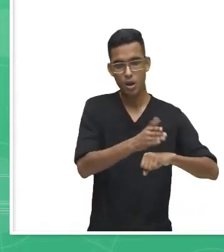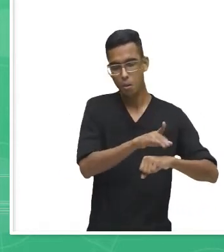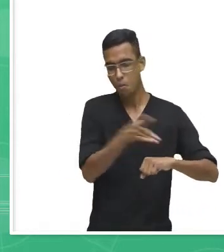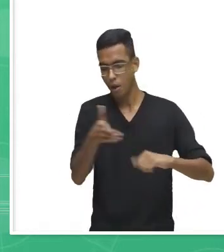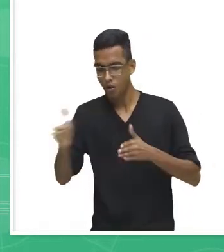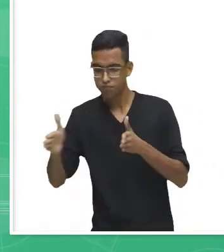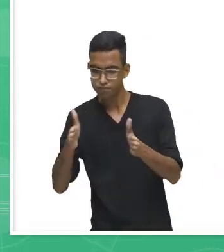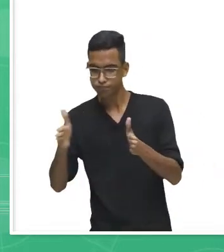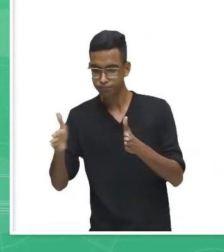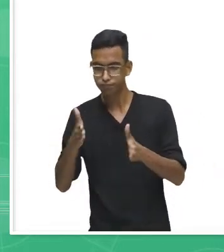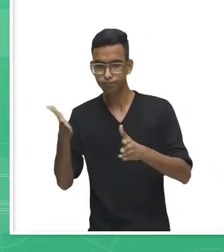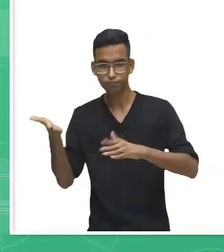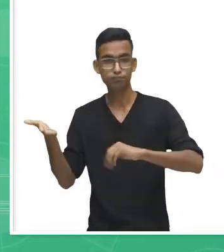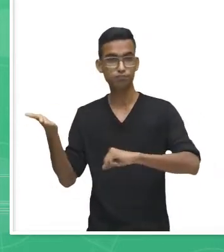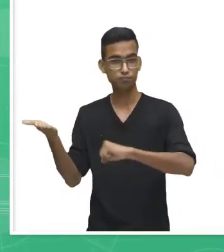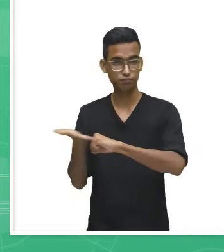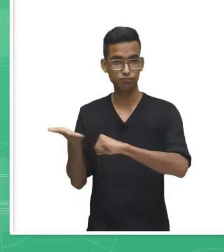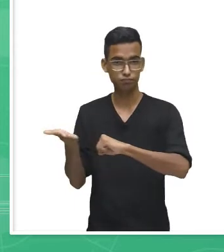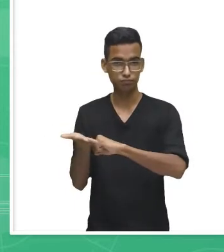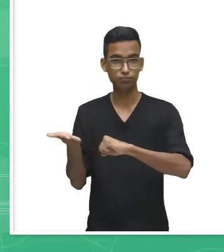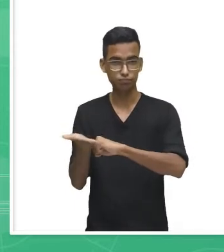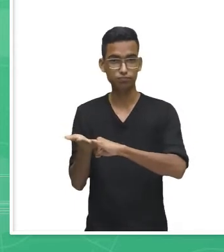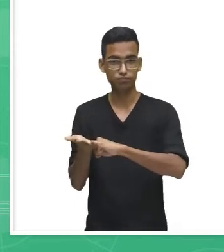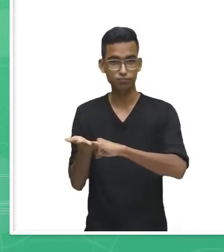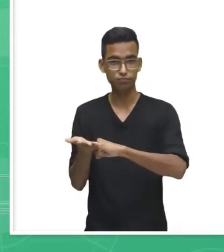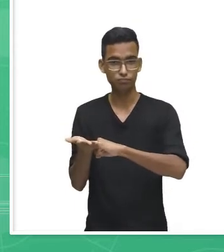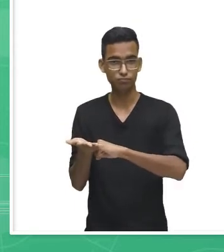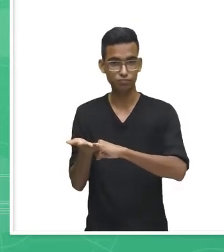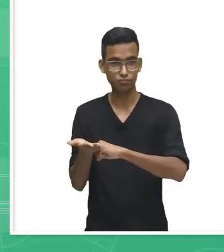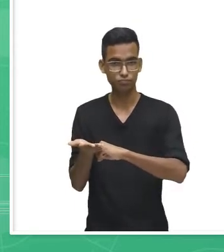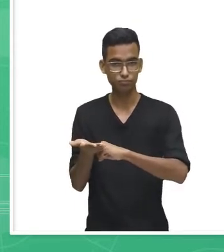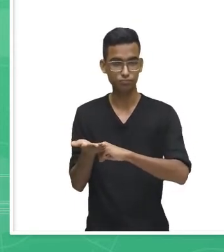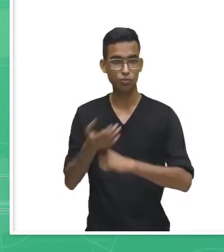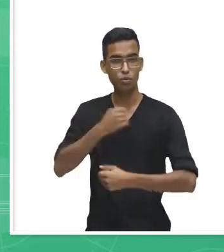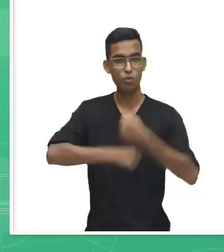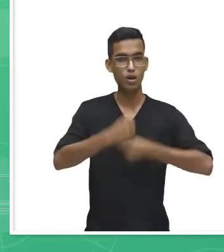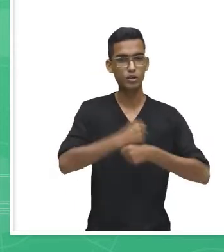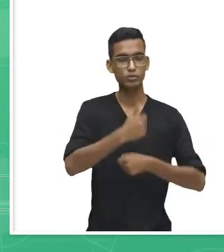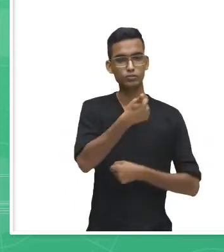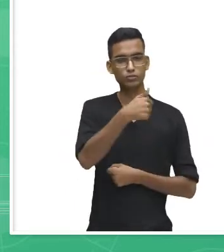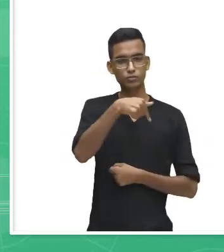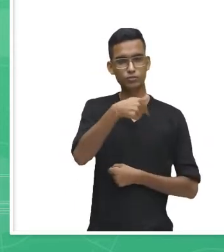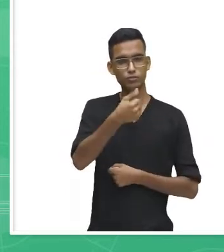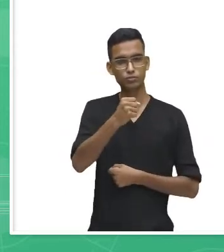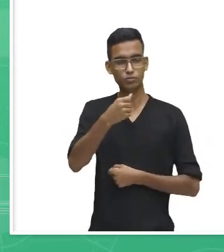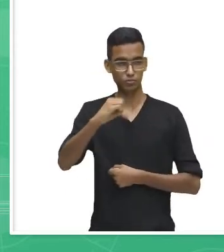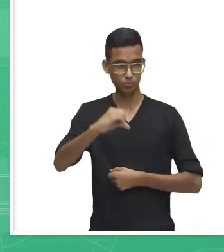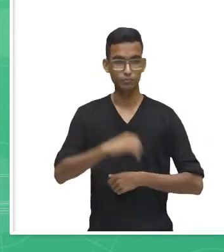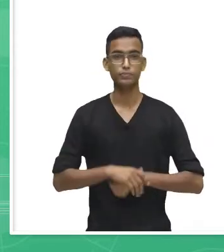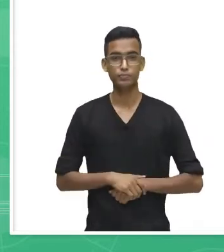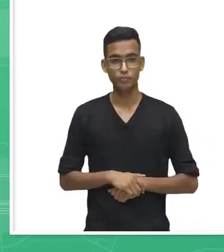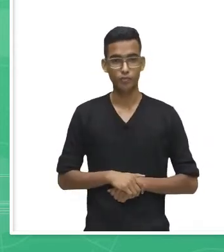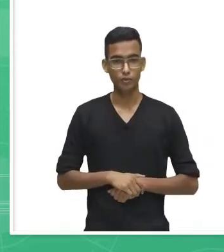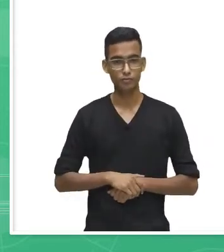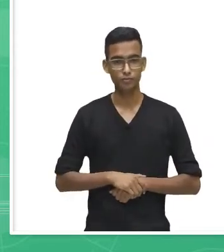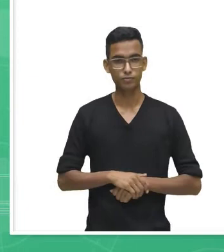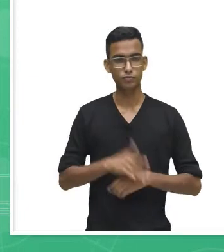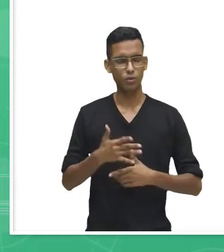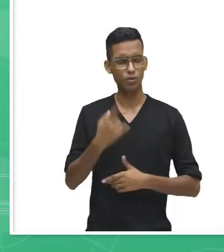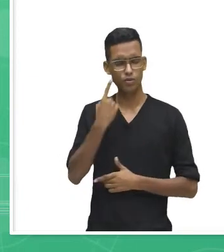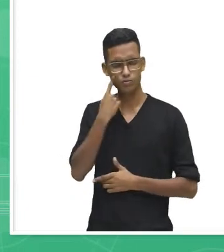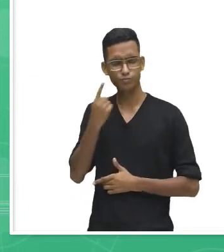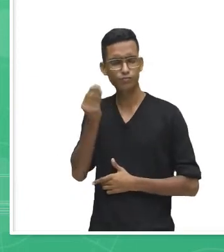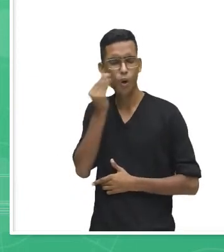ano de 1789, ano de eclosão da Revolução, marca essa passagem. Então a gente vai ver uma França com